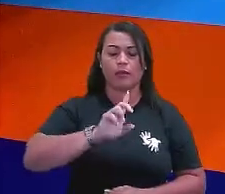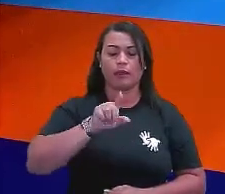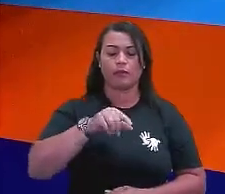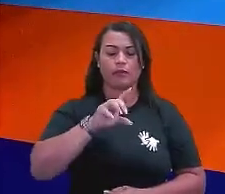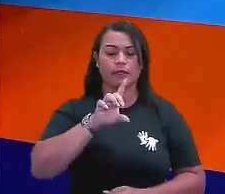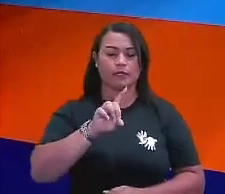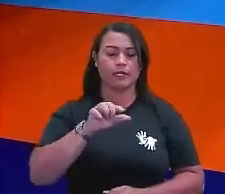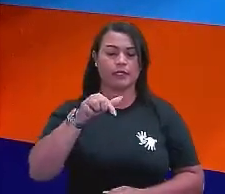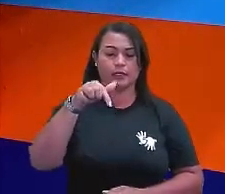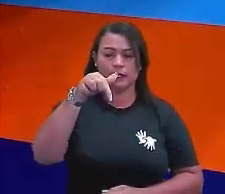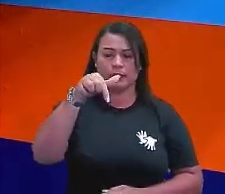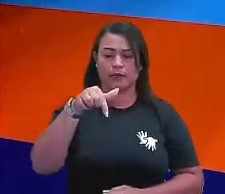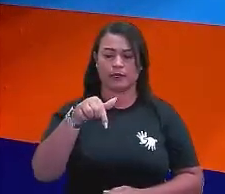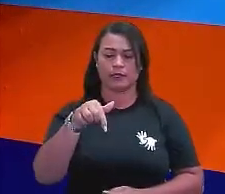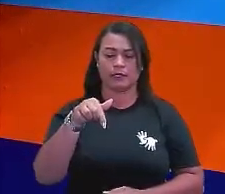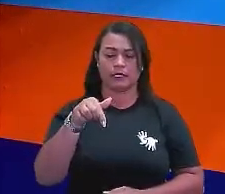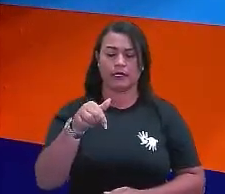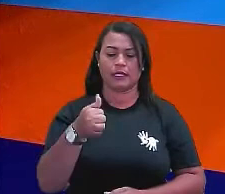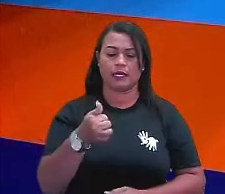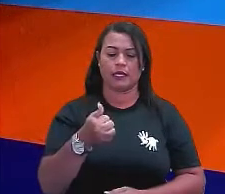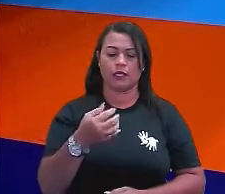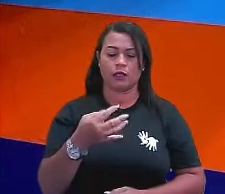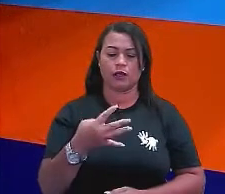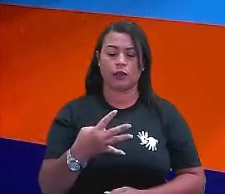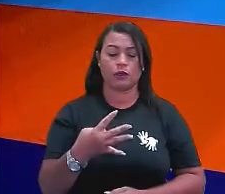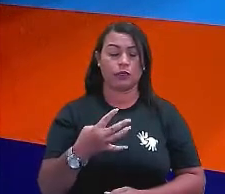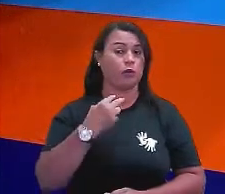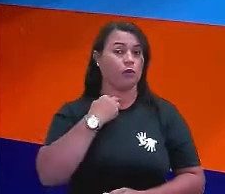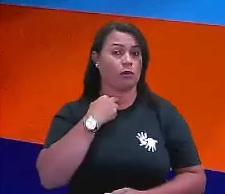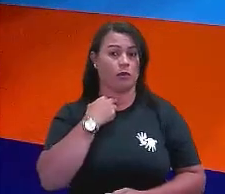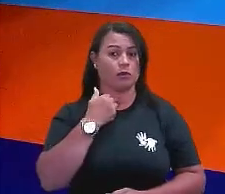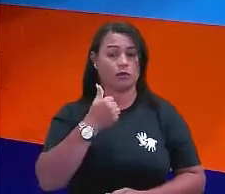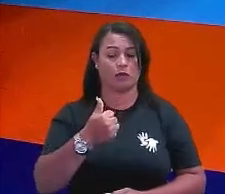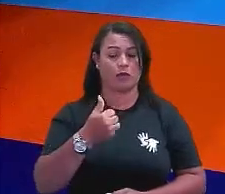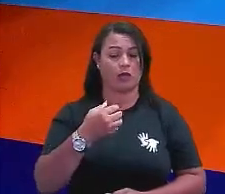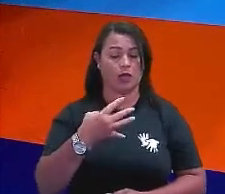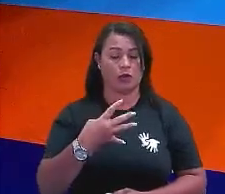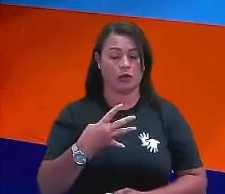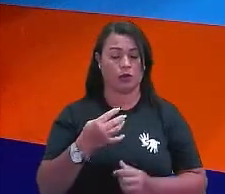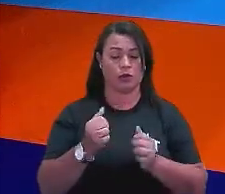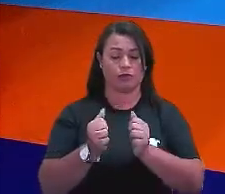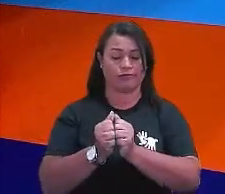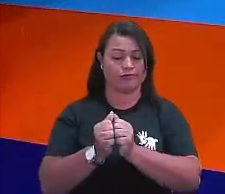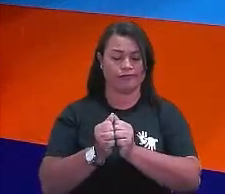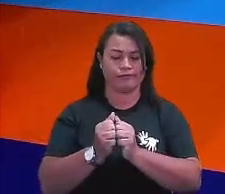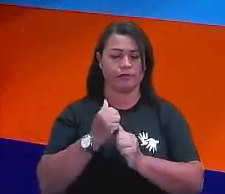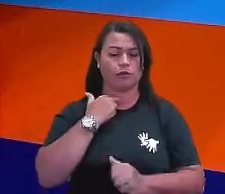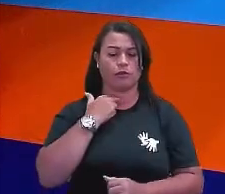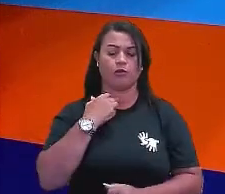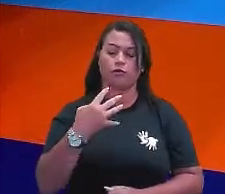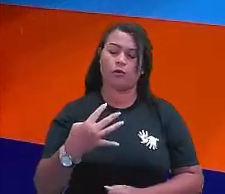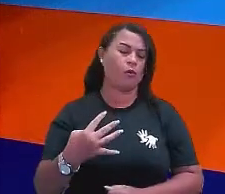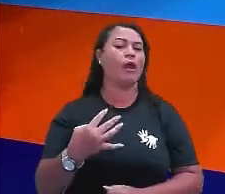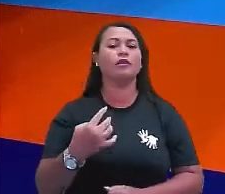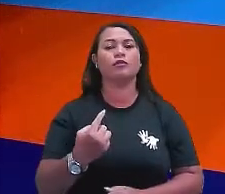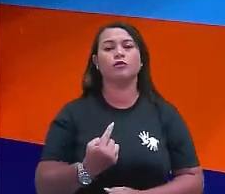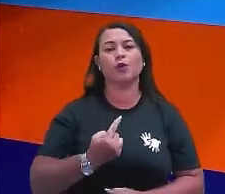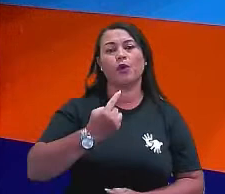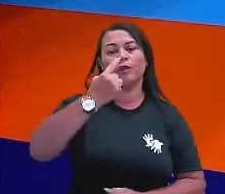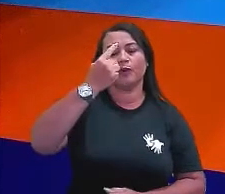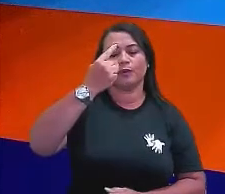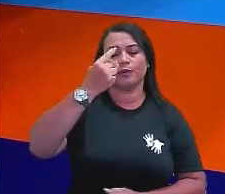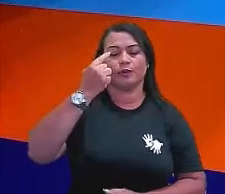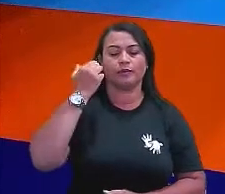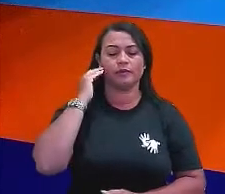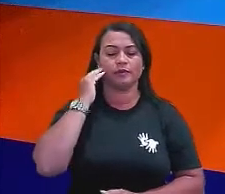tenho 7 mais 7, vai dar 14. Eu não posso botar o 14 todinho aqui. Então, eu boto um 4 e sobe um lá